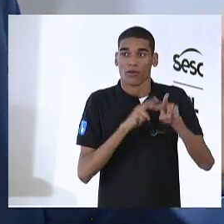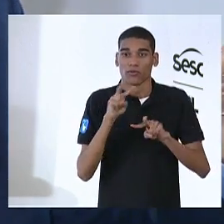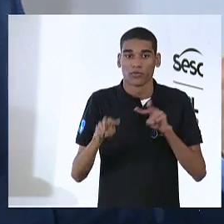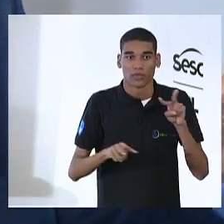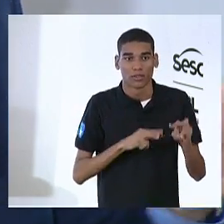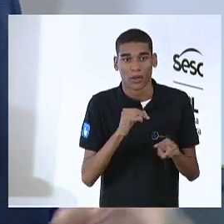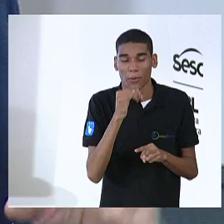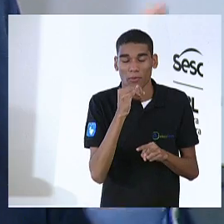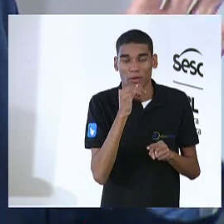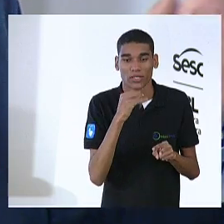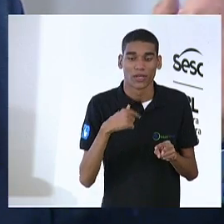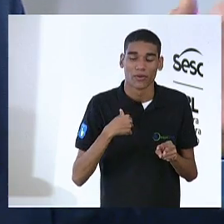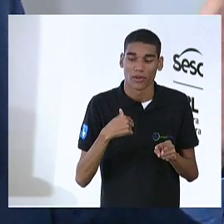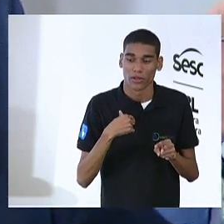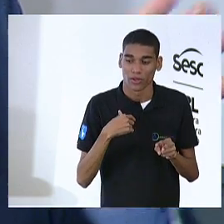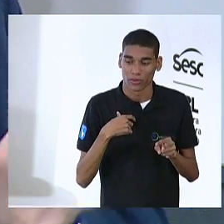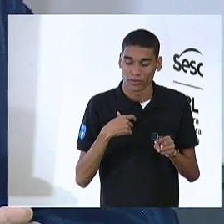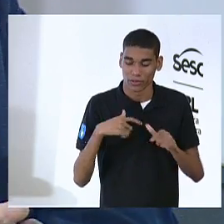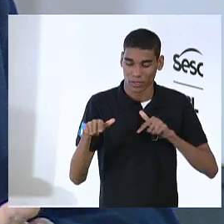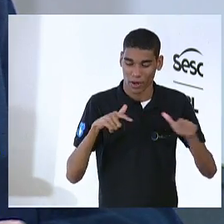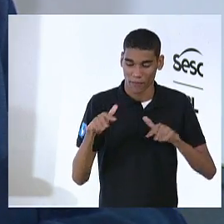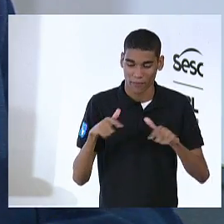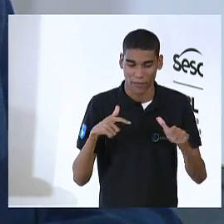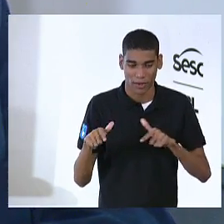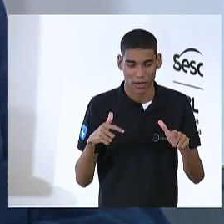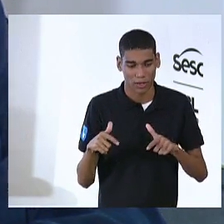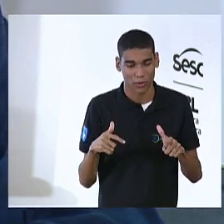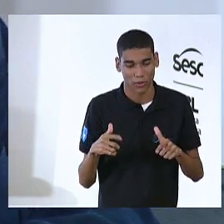eu trabalho com o Gini de 0,50 hoje, né?